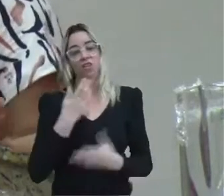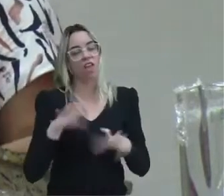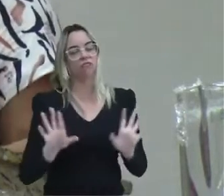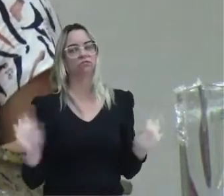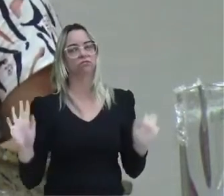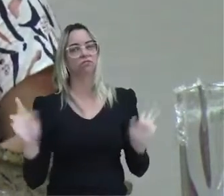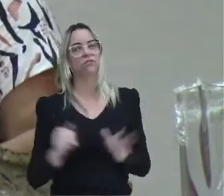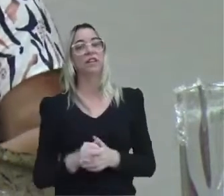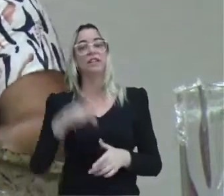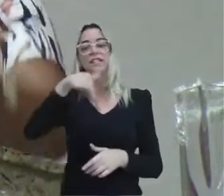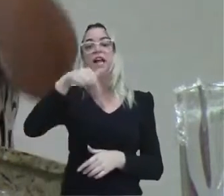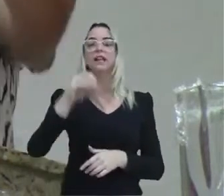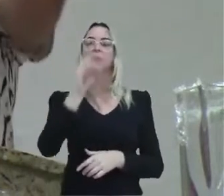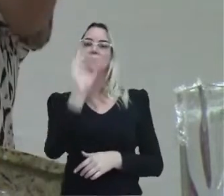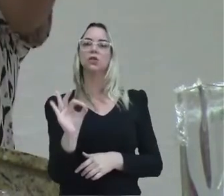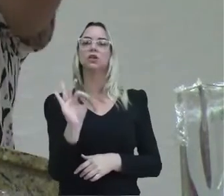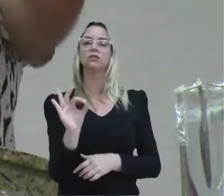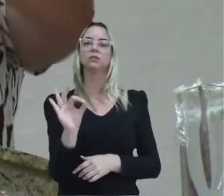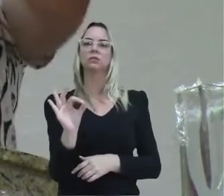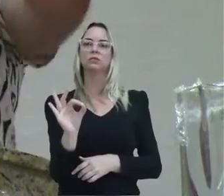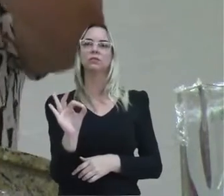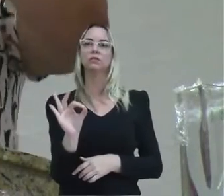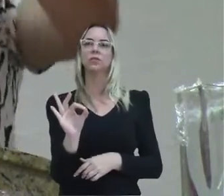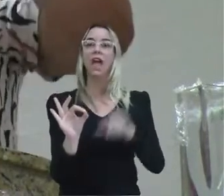é os 70% que é